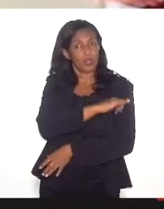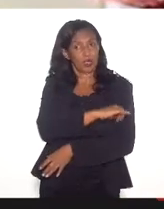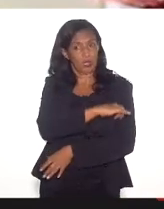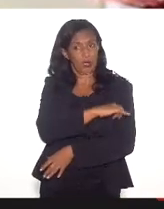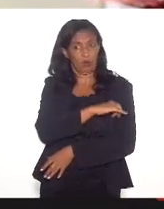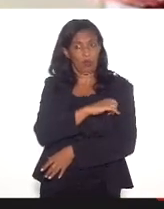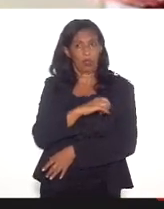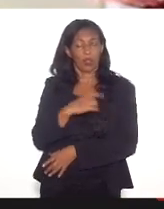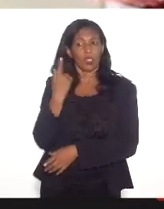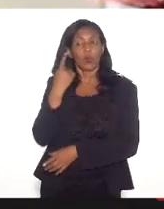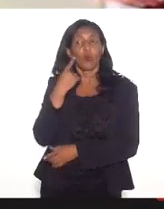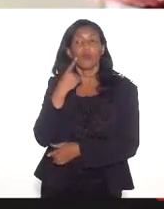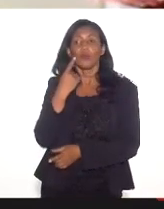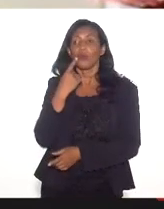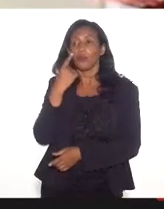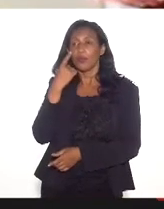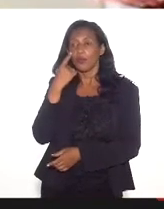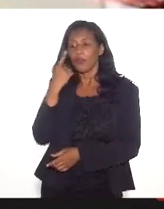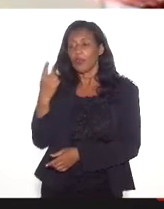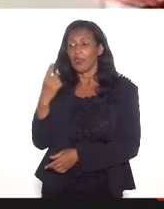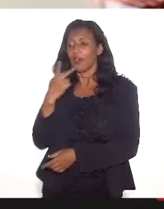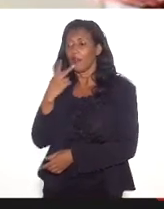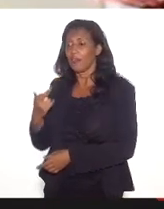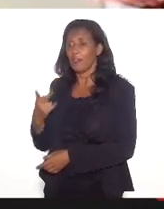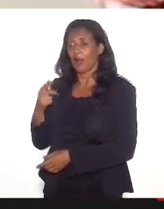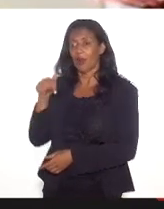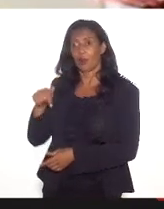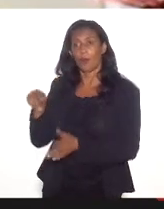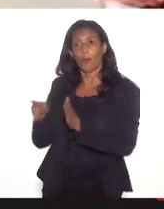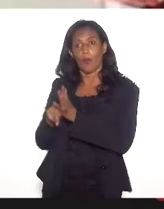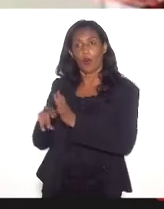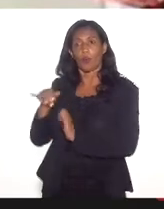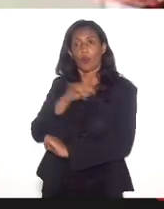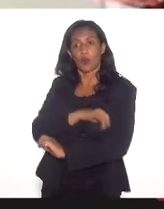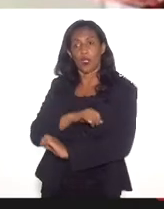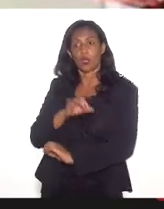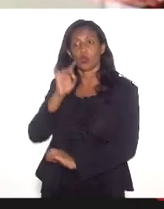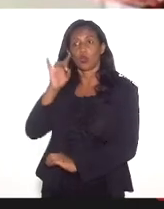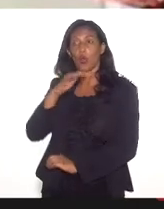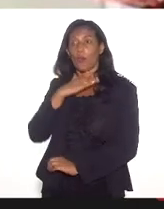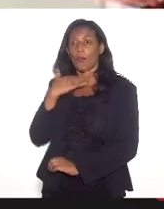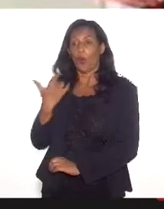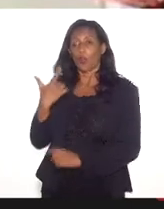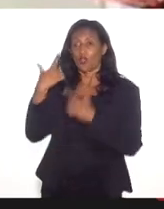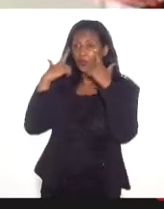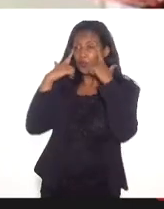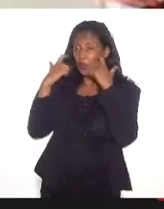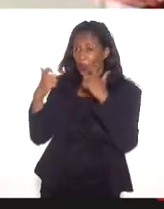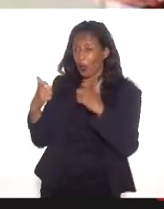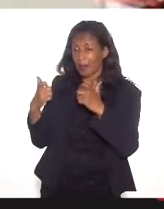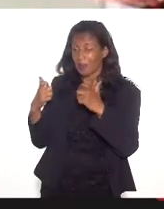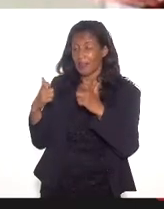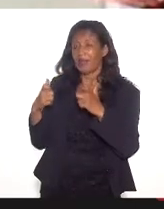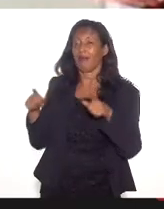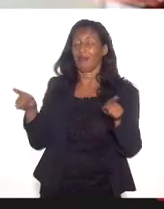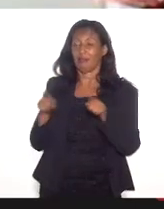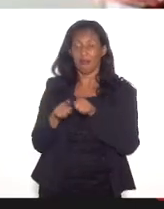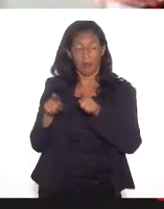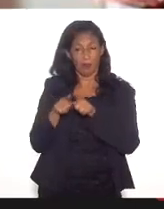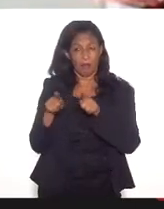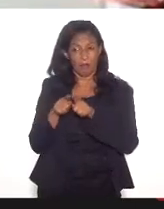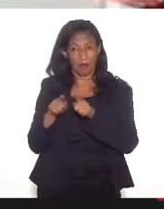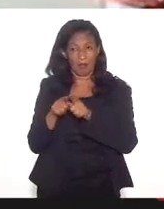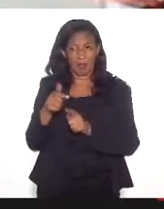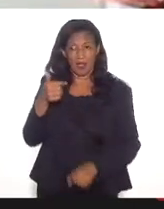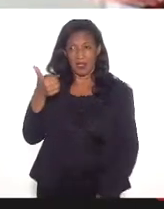da violência no Brasil, no nosso Estado, geralmente os números de mortos em decorrência da violência são